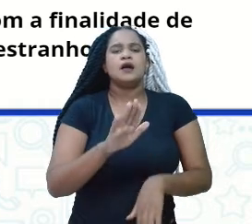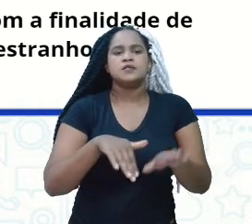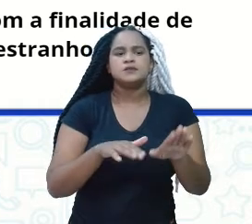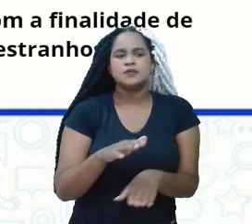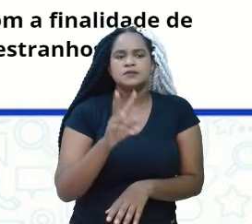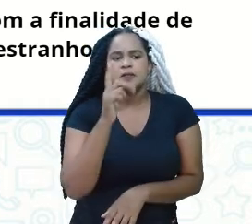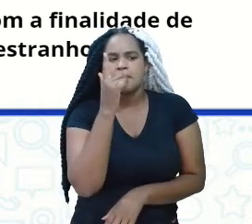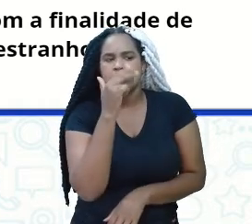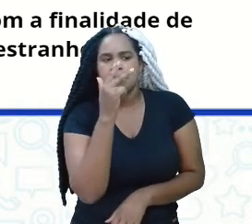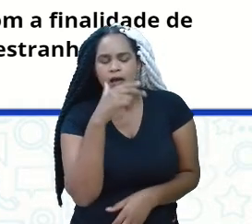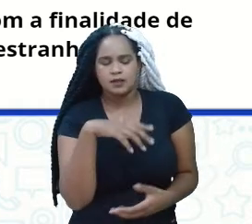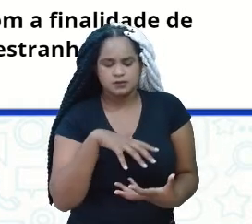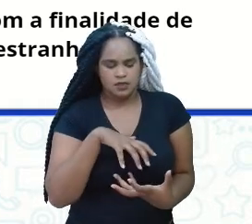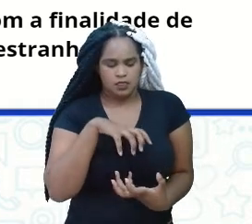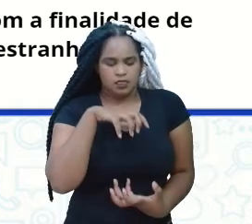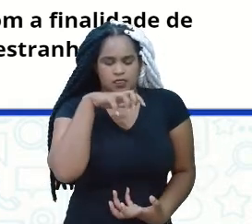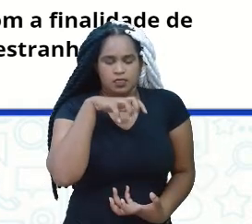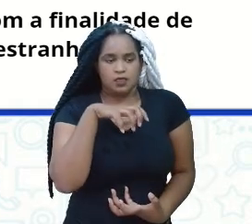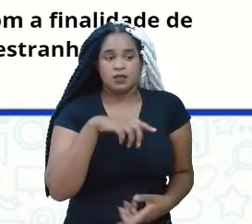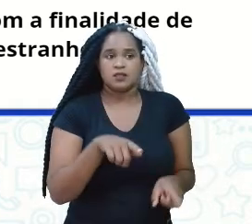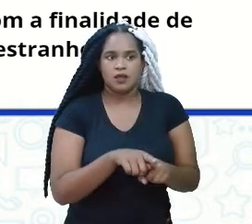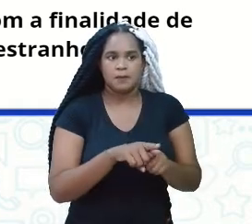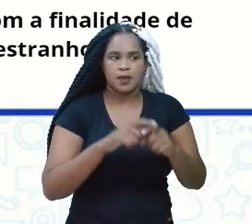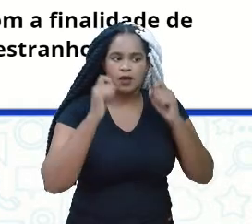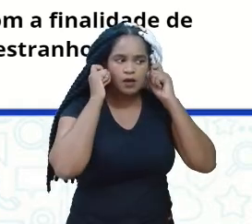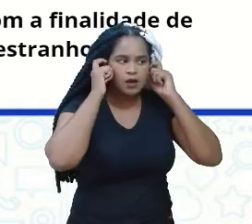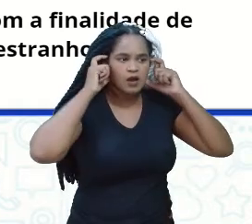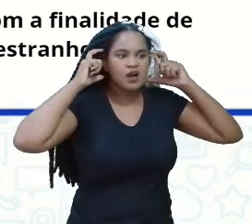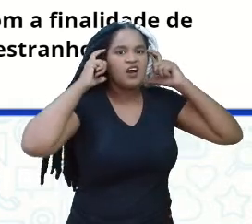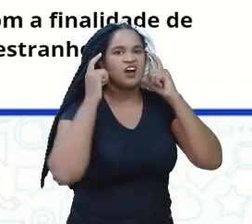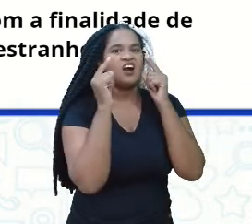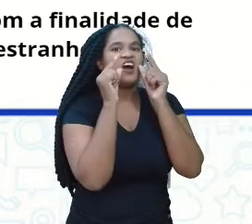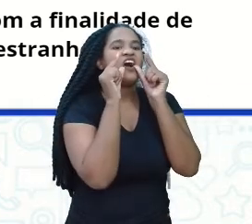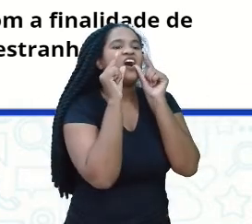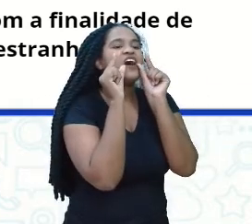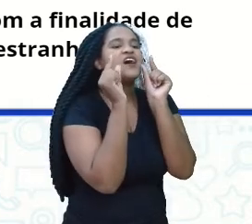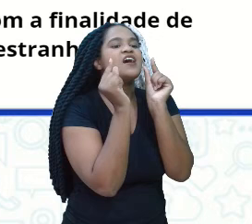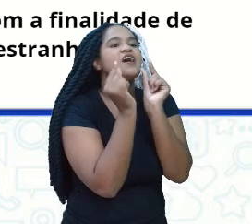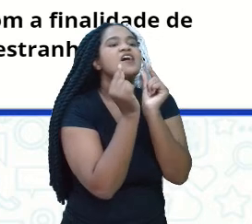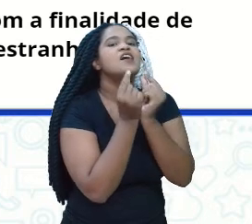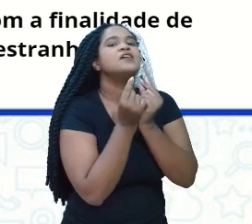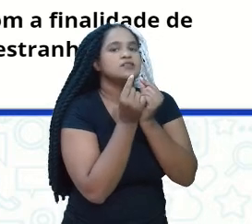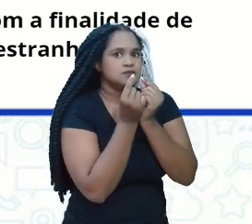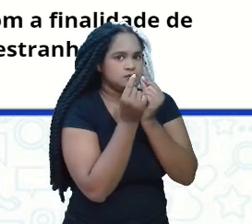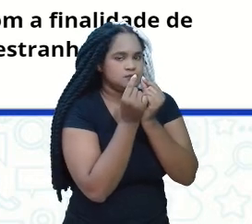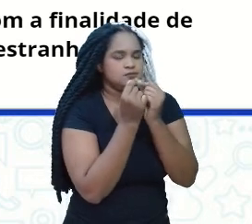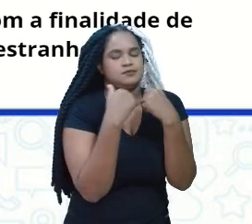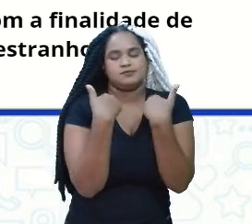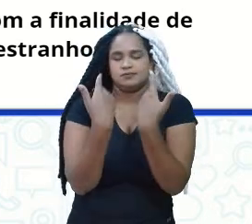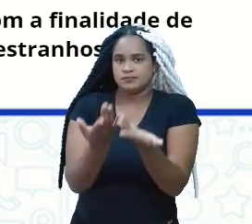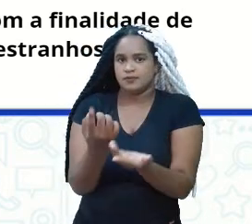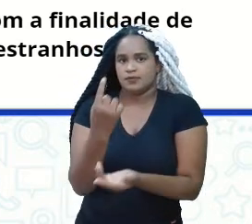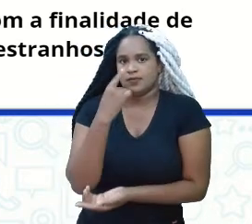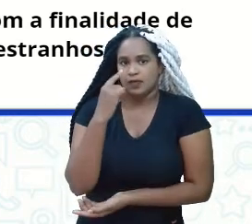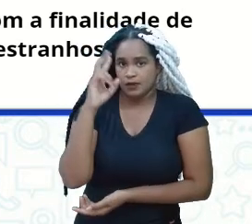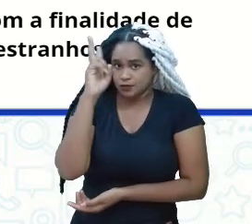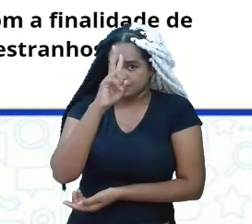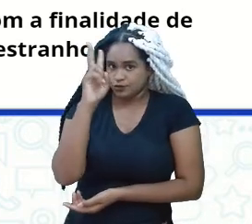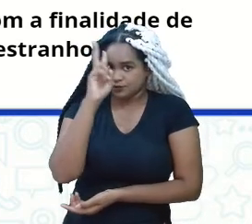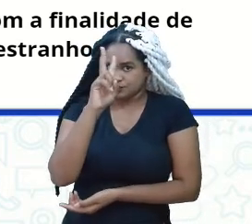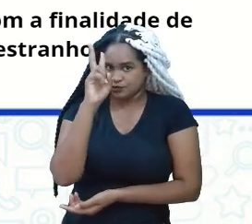Em outras, possui também grandes orelhas e dentes de vampiro. A história é contada para as crianças